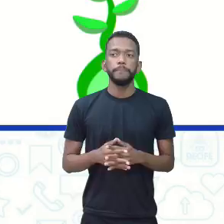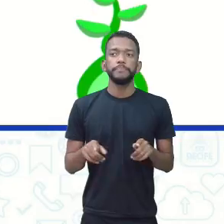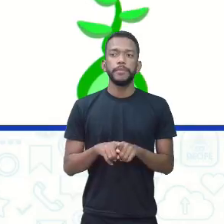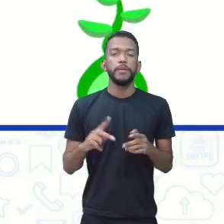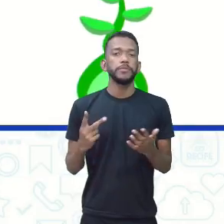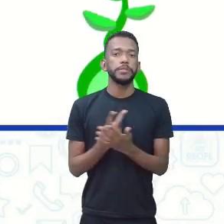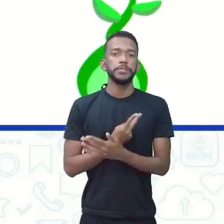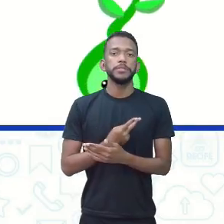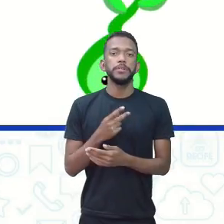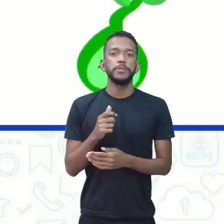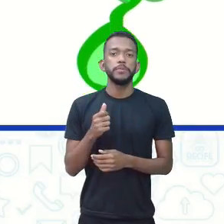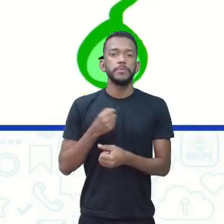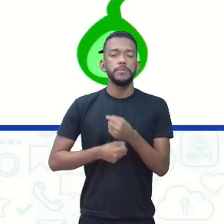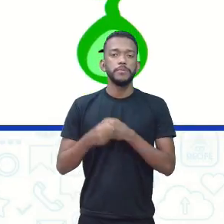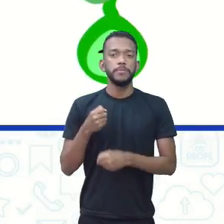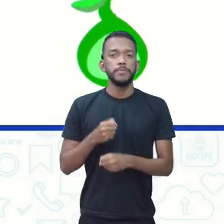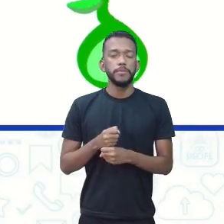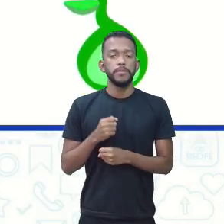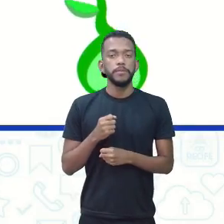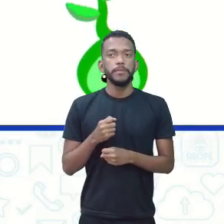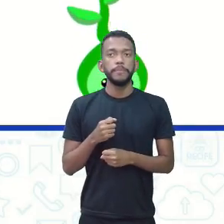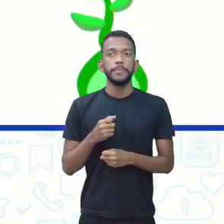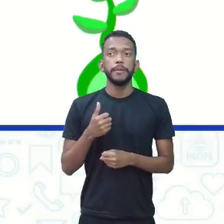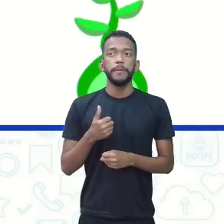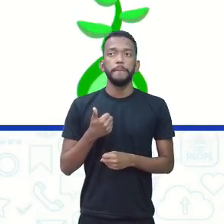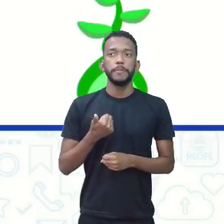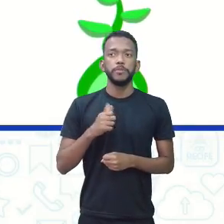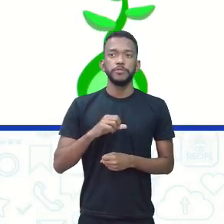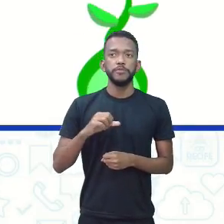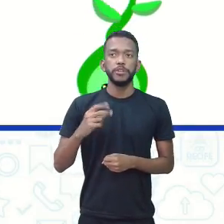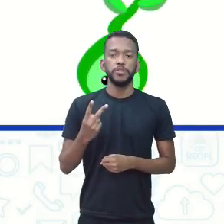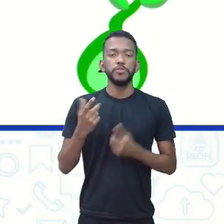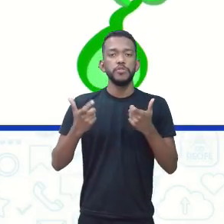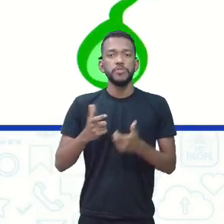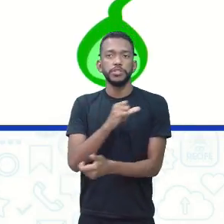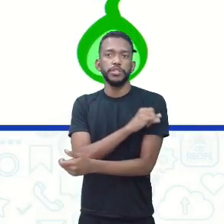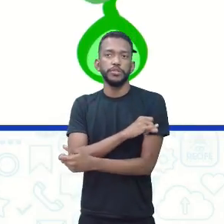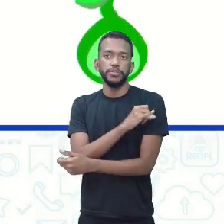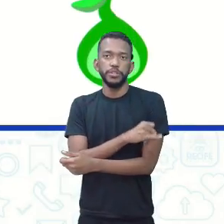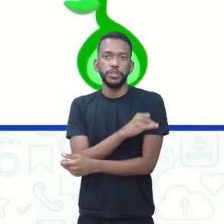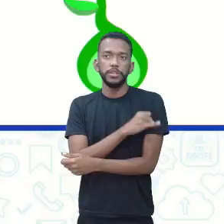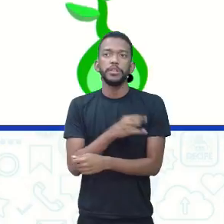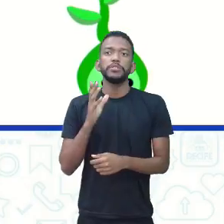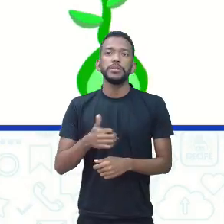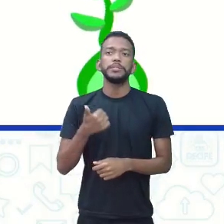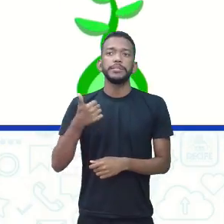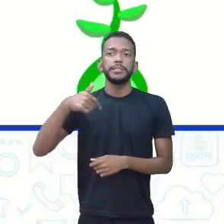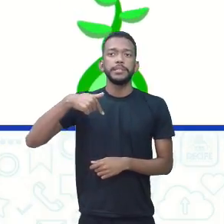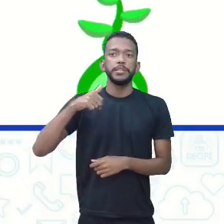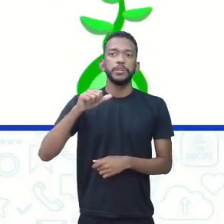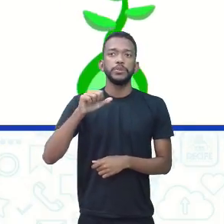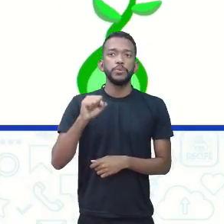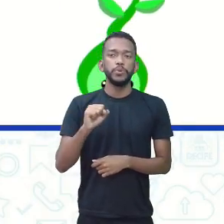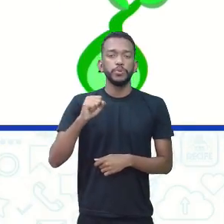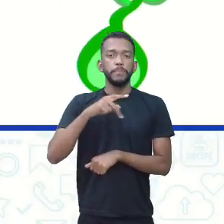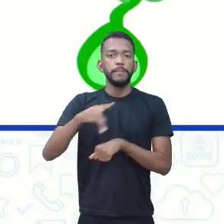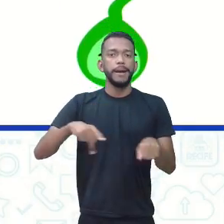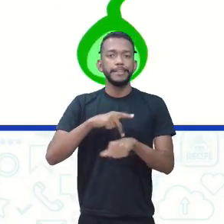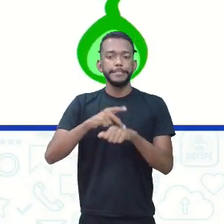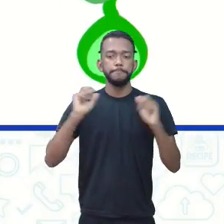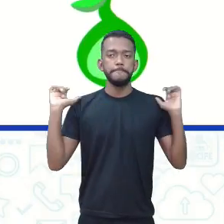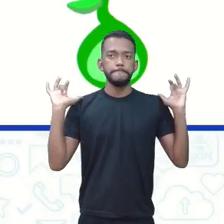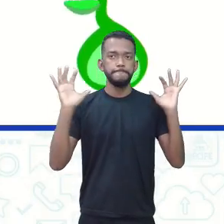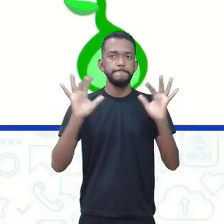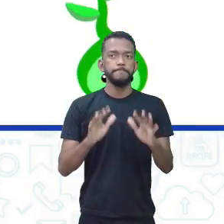Rio de Janeiro em junho de 1992, onde participaram 178 países, né? A finalidade